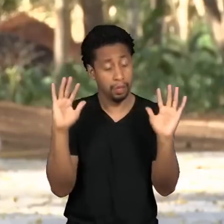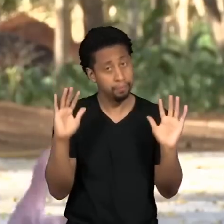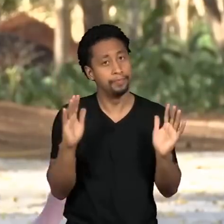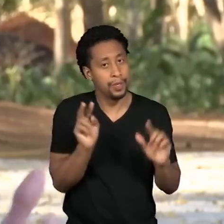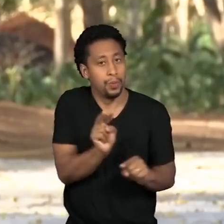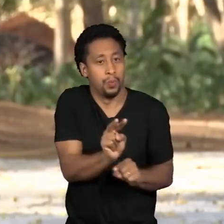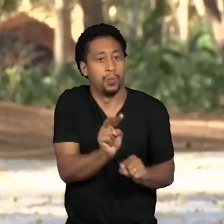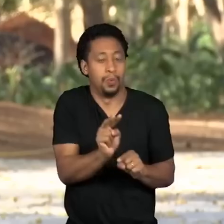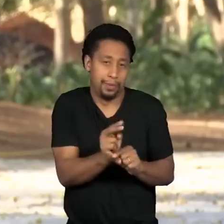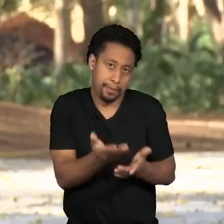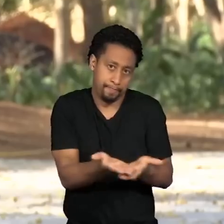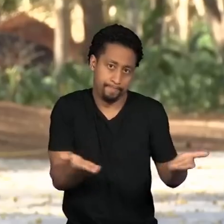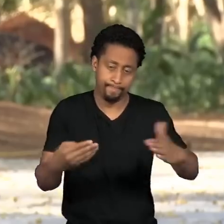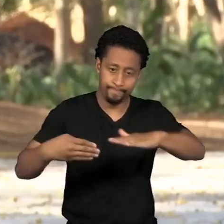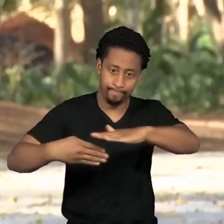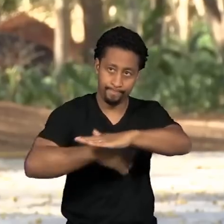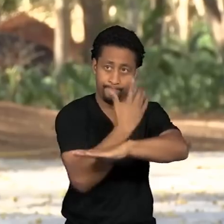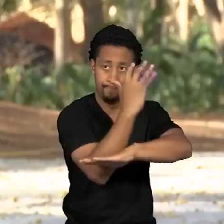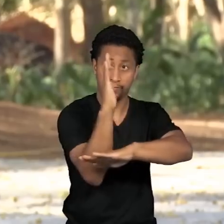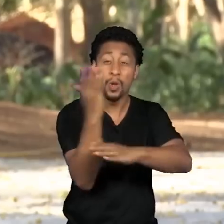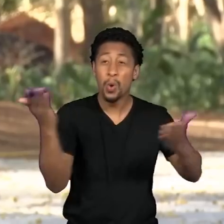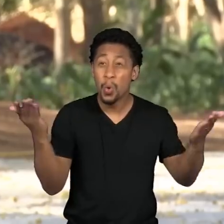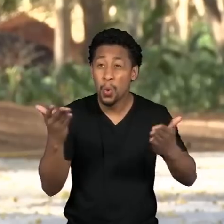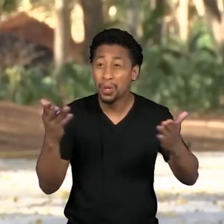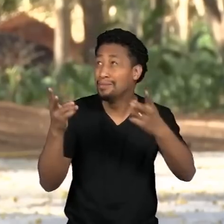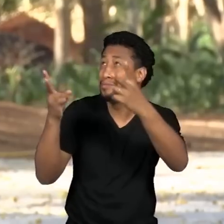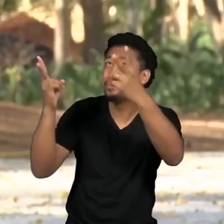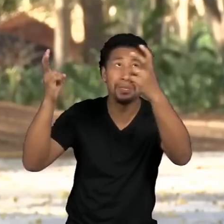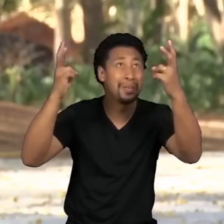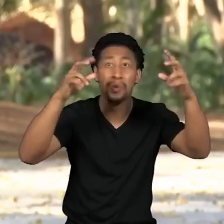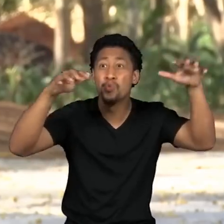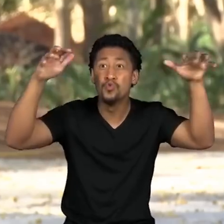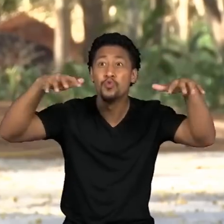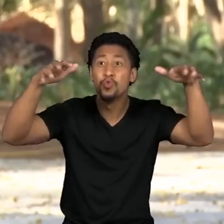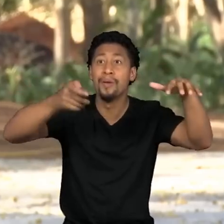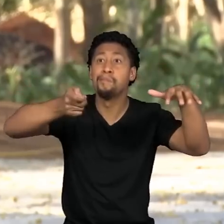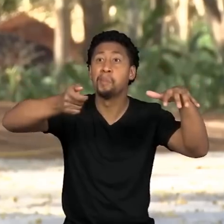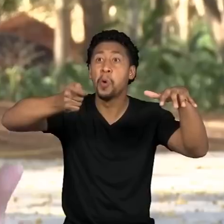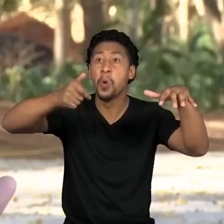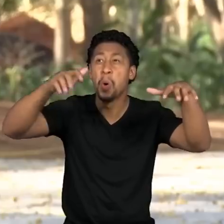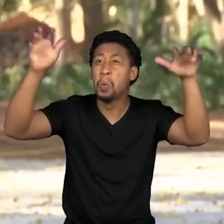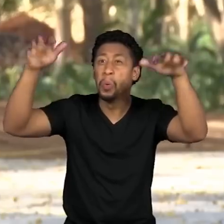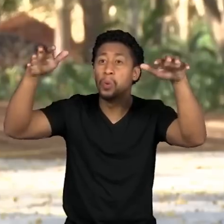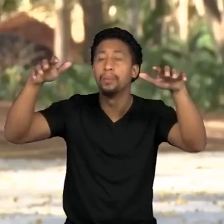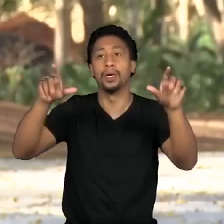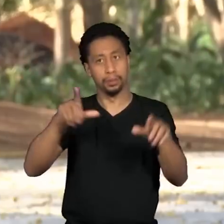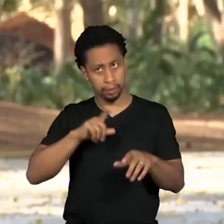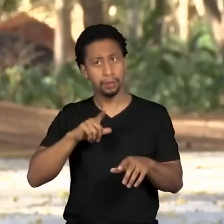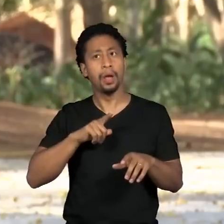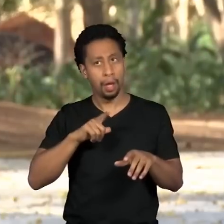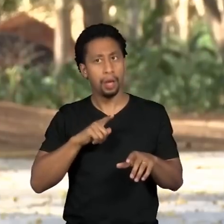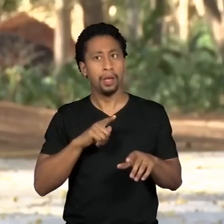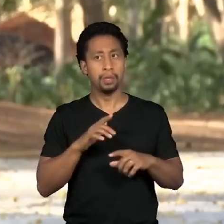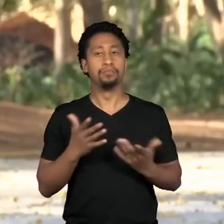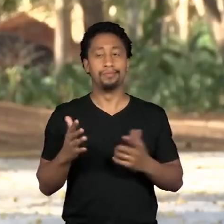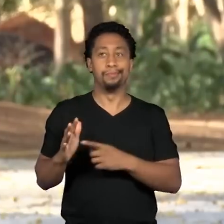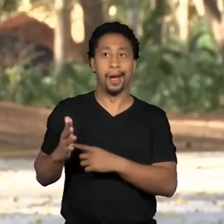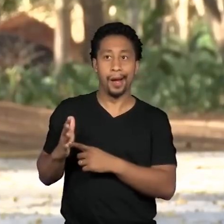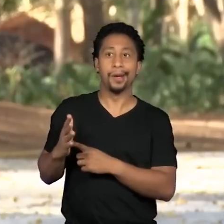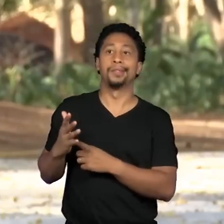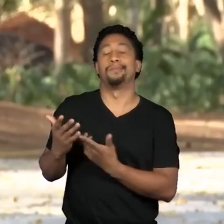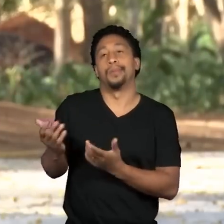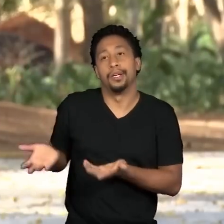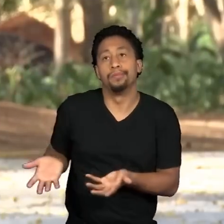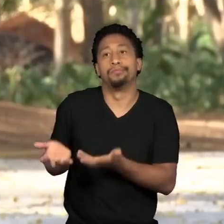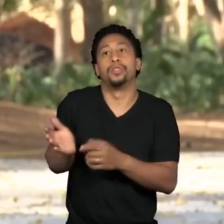A gente entende que hoje não chove mais, a gente tem técnicas, tem programas para inverter, né, essa catástrofe